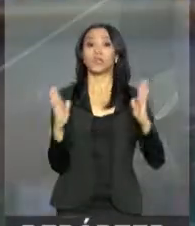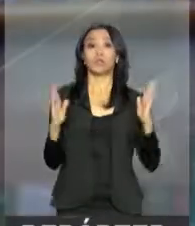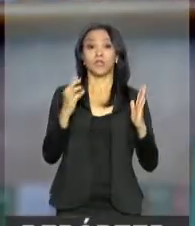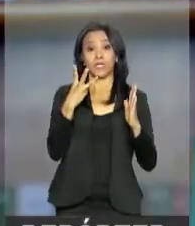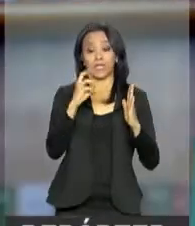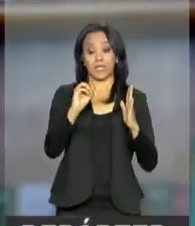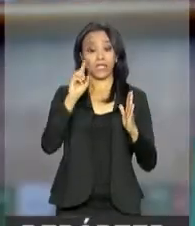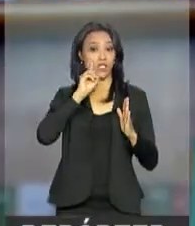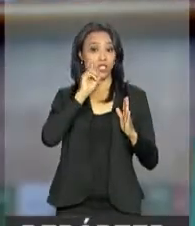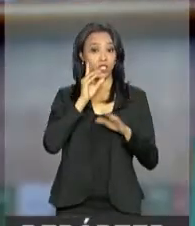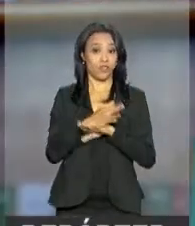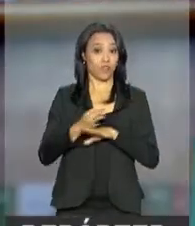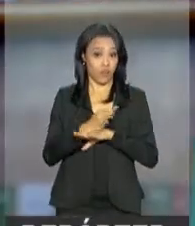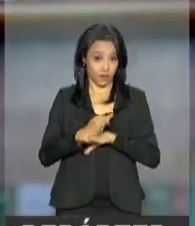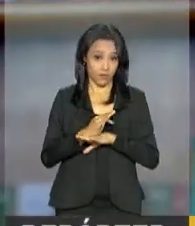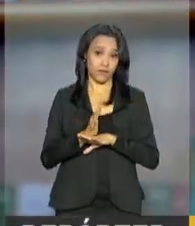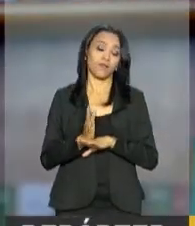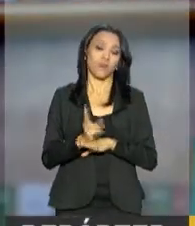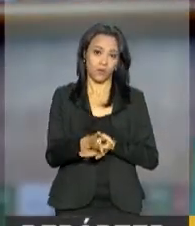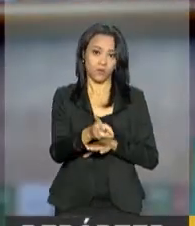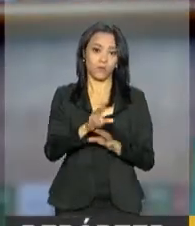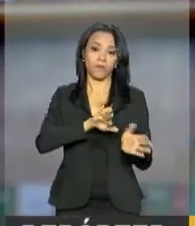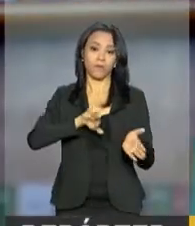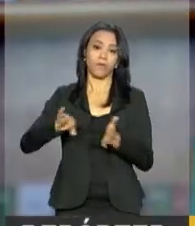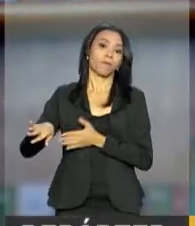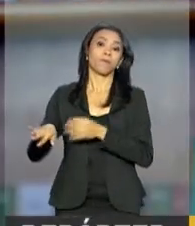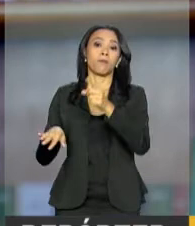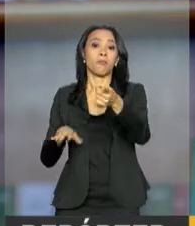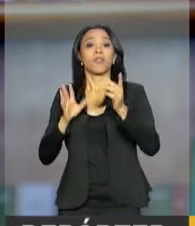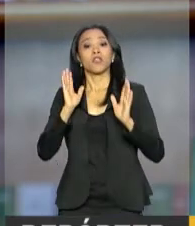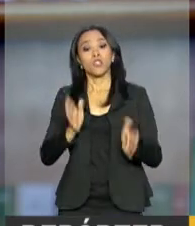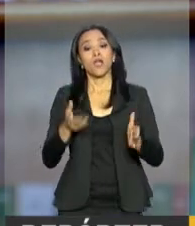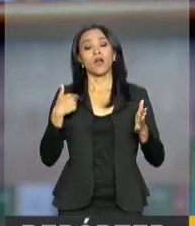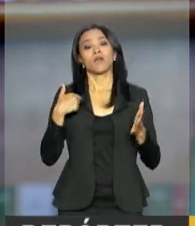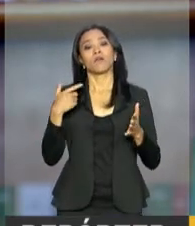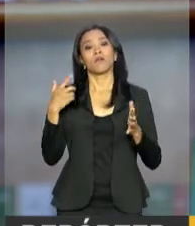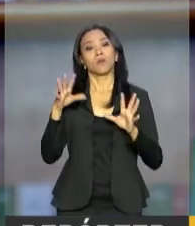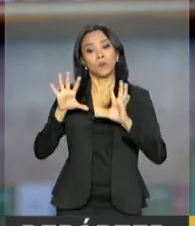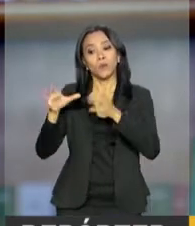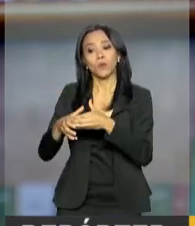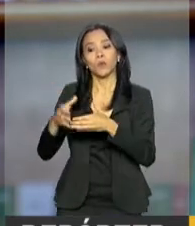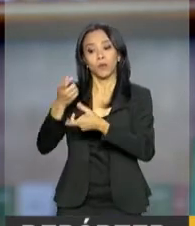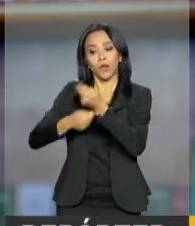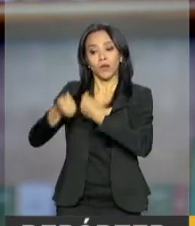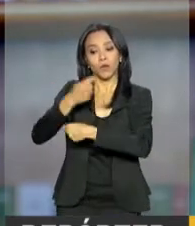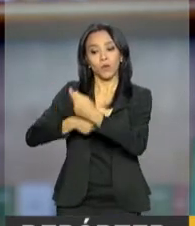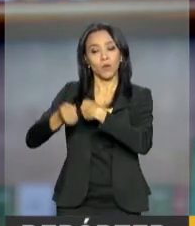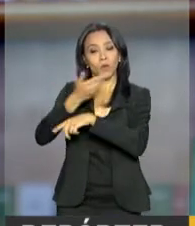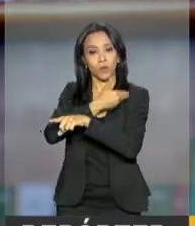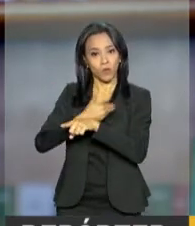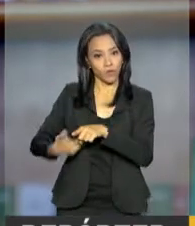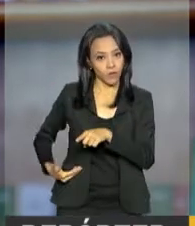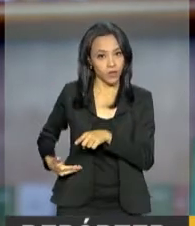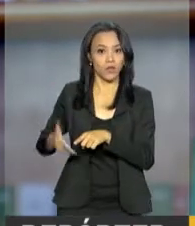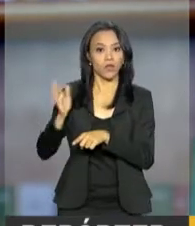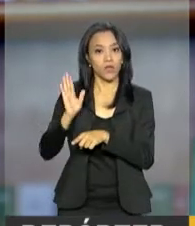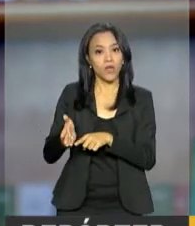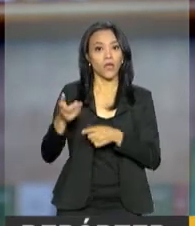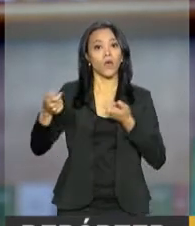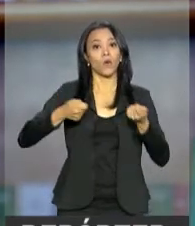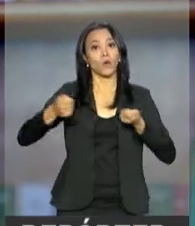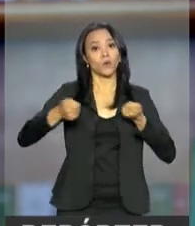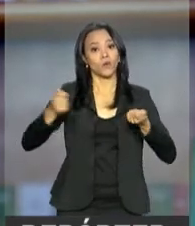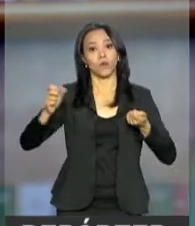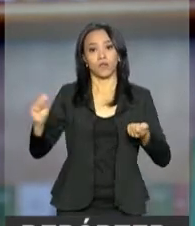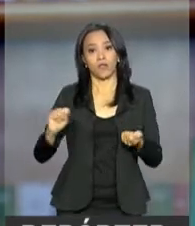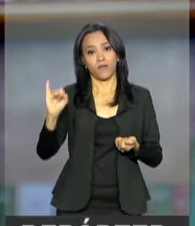férias. Com essas ações, junto com as ações desenvolvidas pela equipe econômica do governo, que foi o controle da